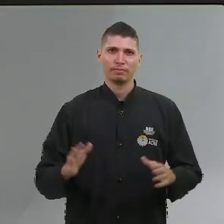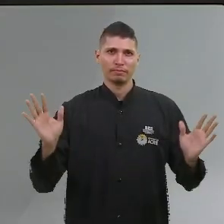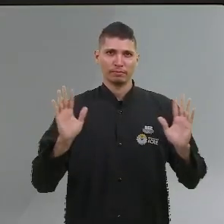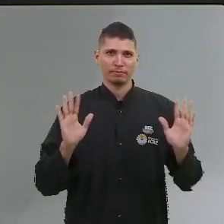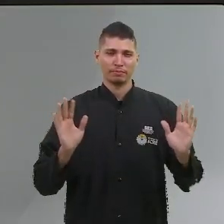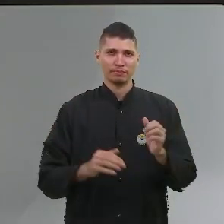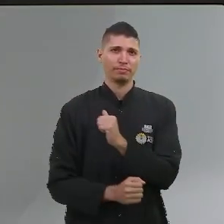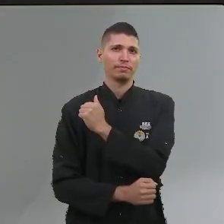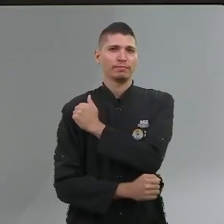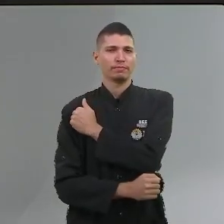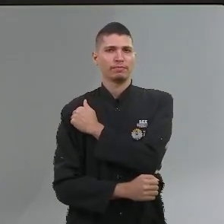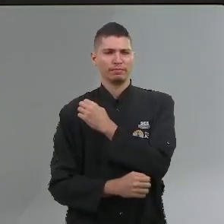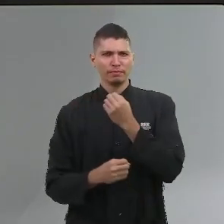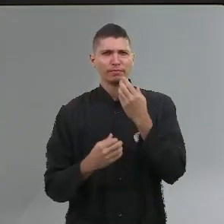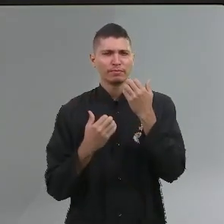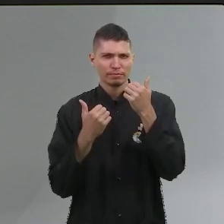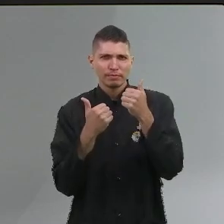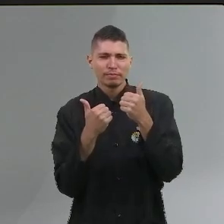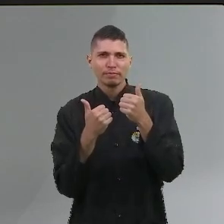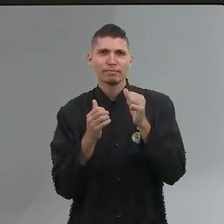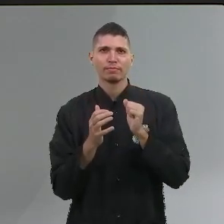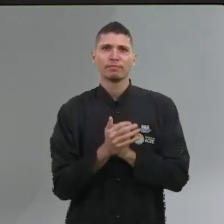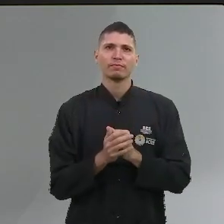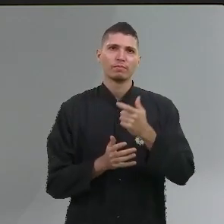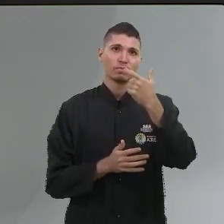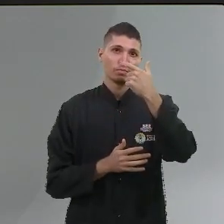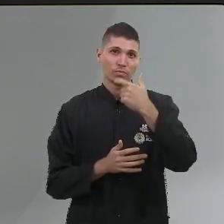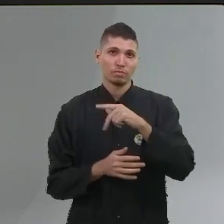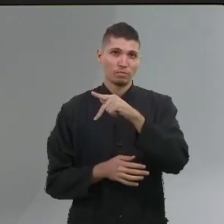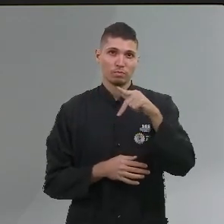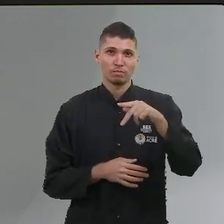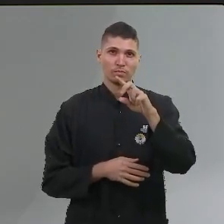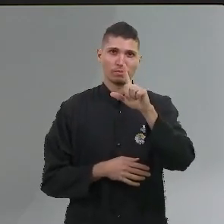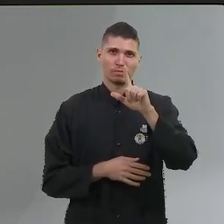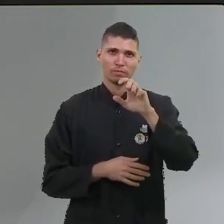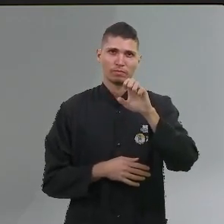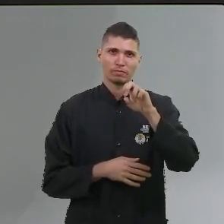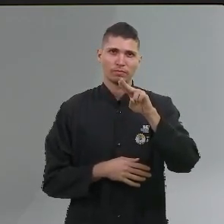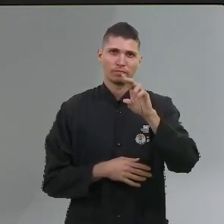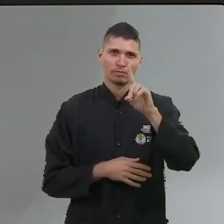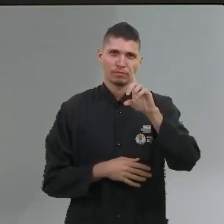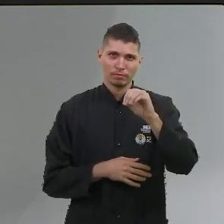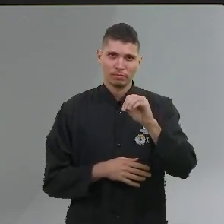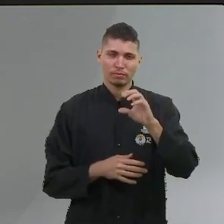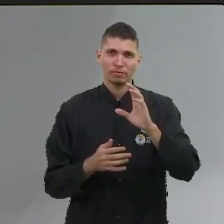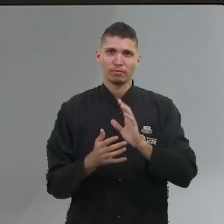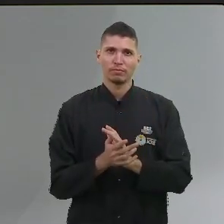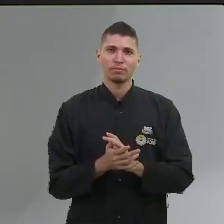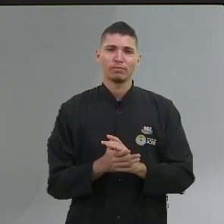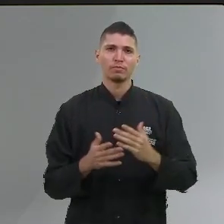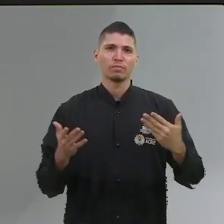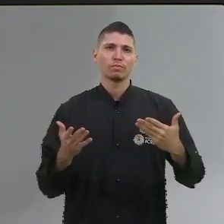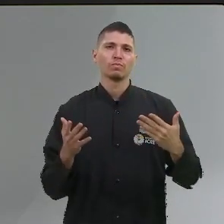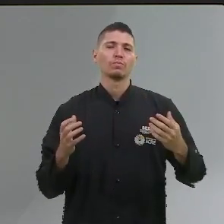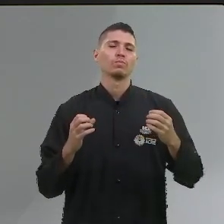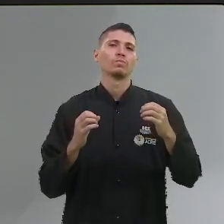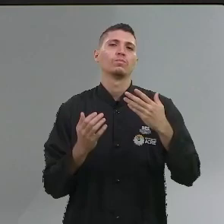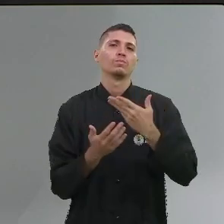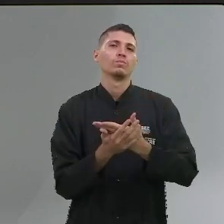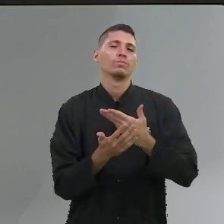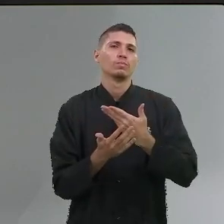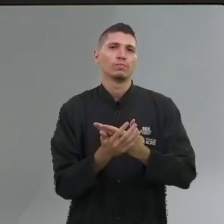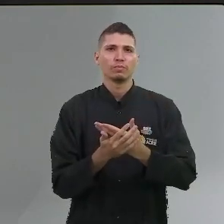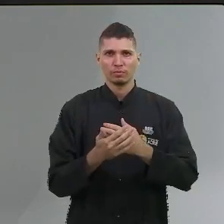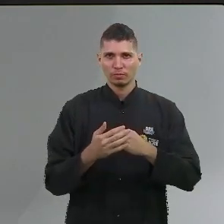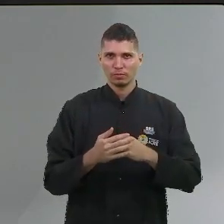Olá, caros estudantes, tudo bem? Sou o professor Leudo Silva, vou trabalhar hoje com vocês as rotas de aprofundamento na área de